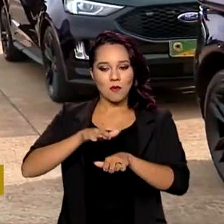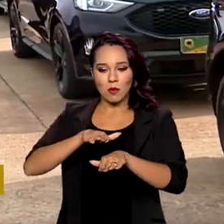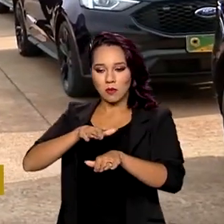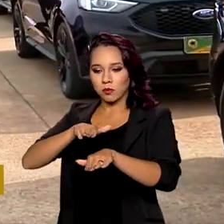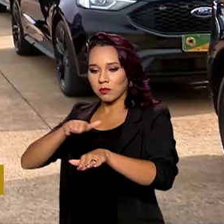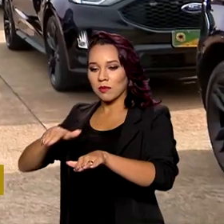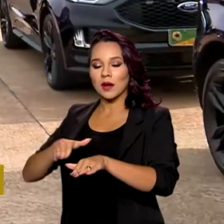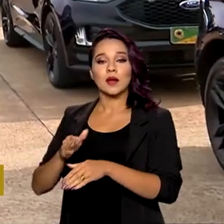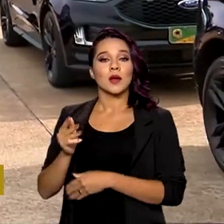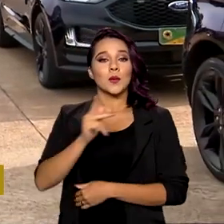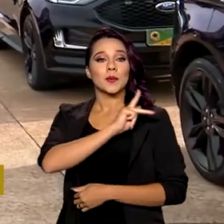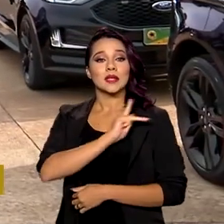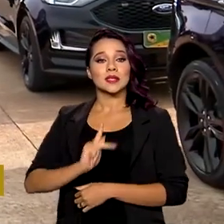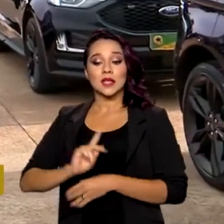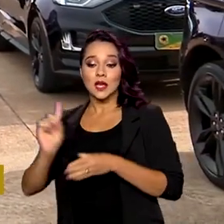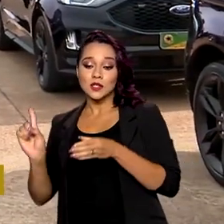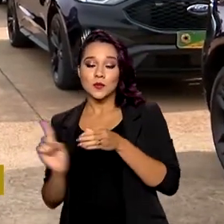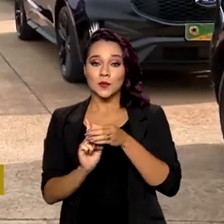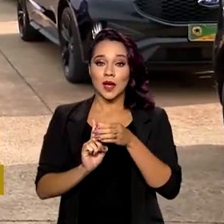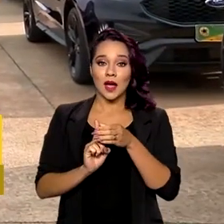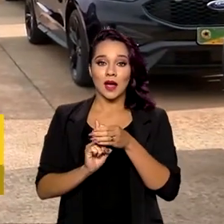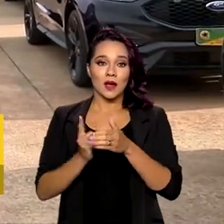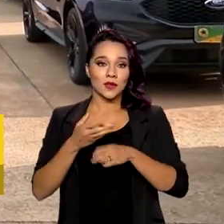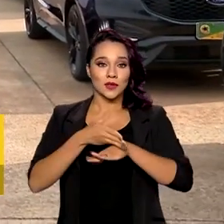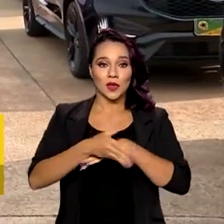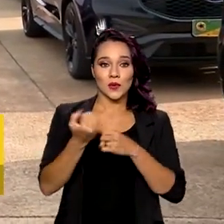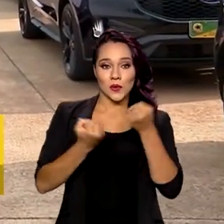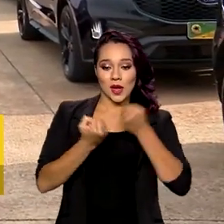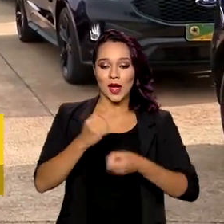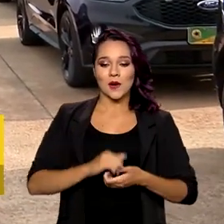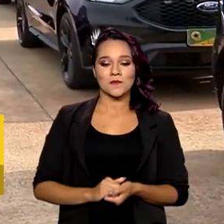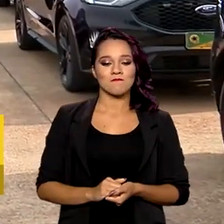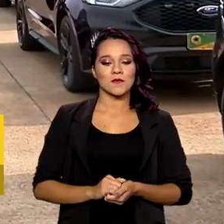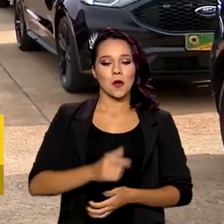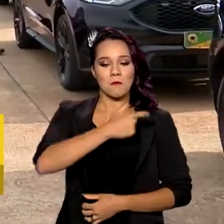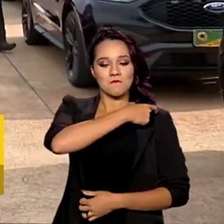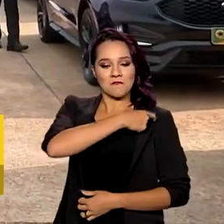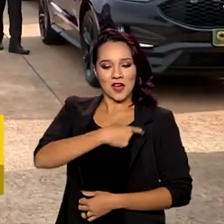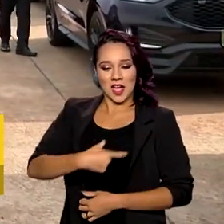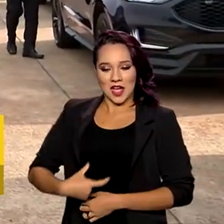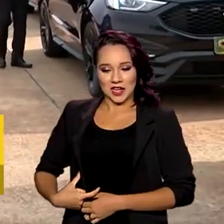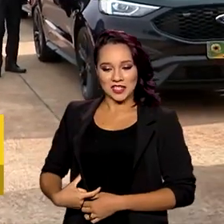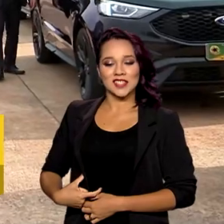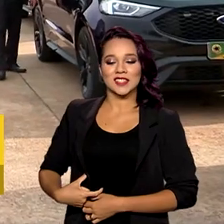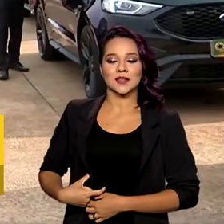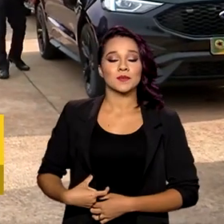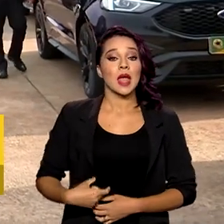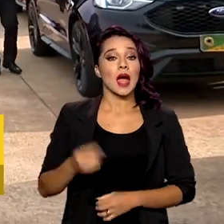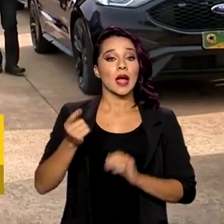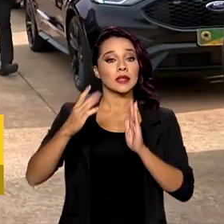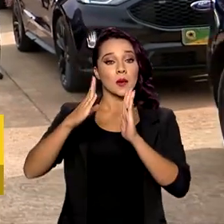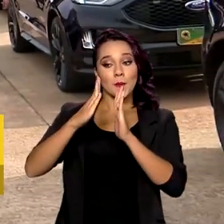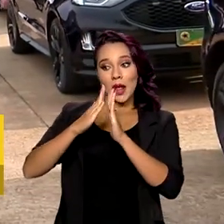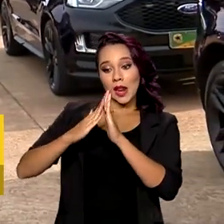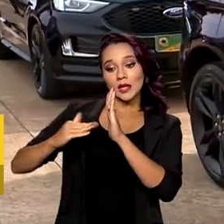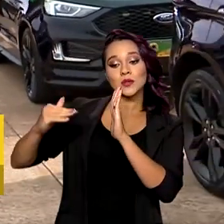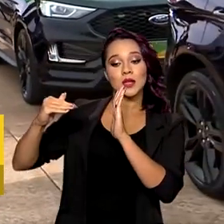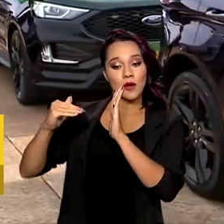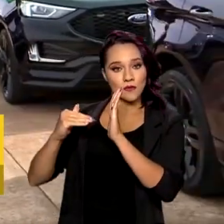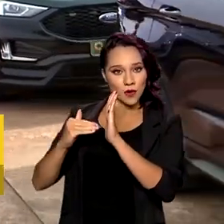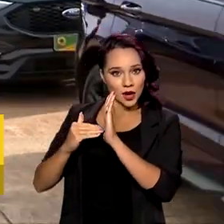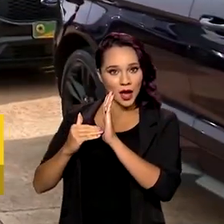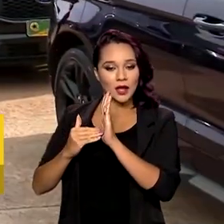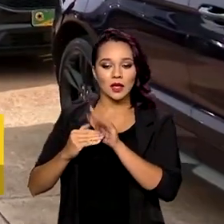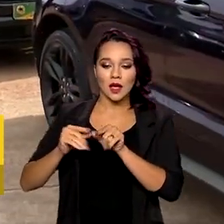presidente entra agora no primeiro carro ali, uma faixa presidencial, o presidente sai dali, né, Renata, do Palácio da Alvorada, direção